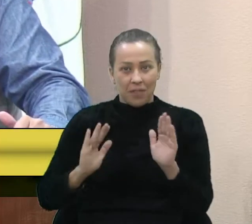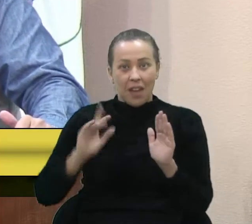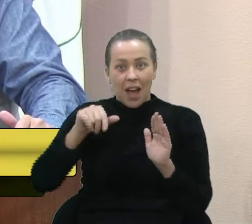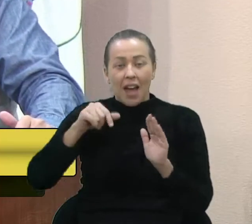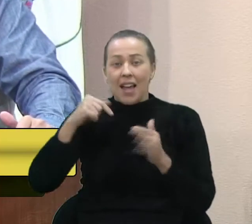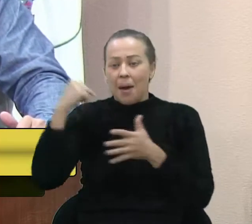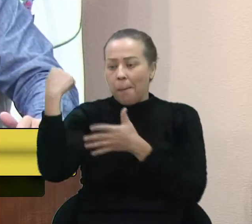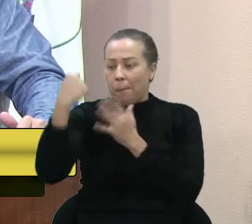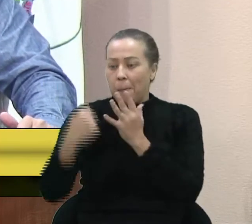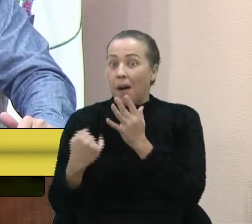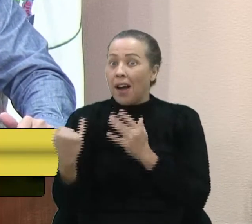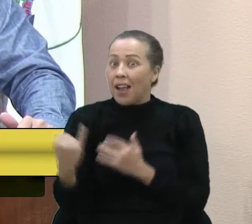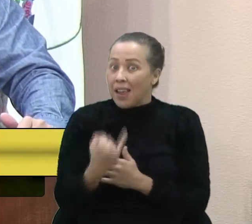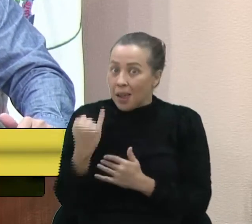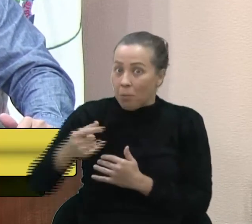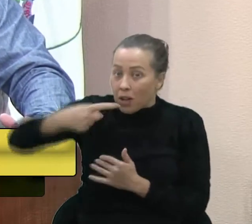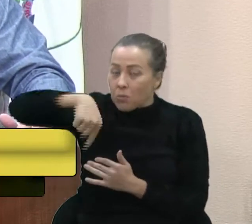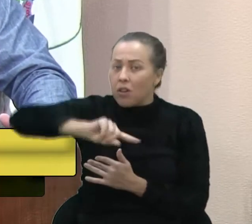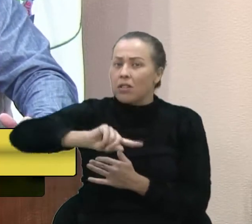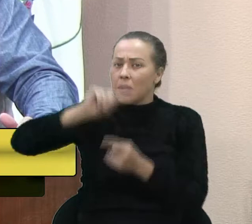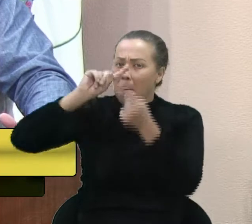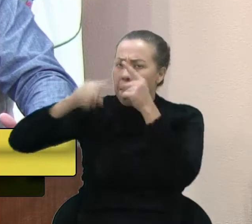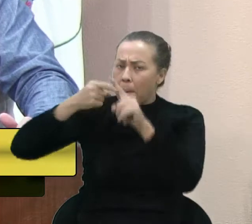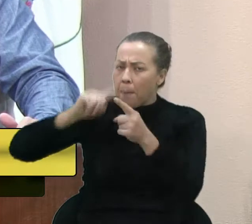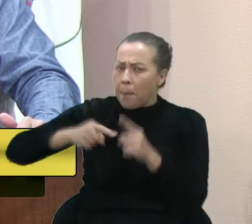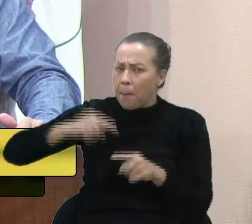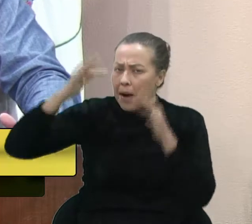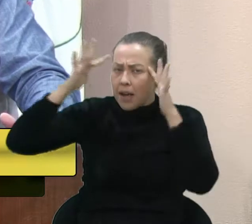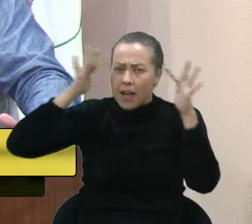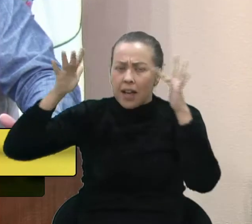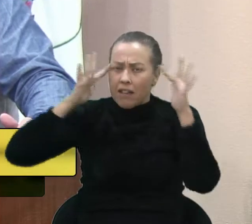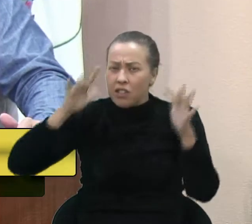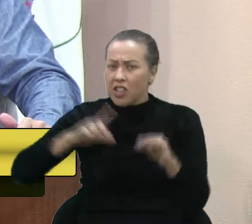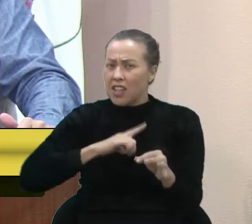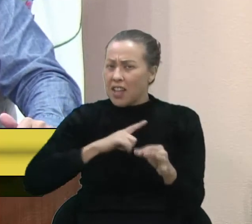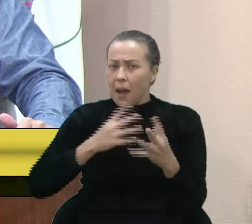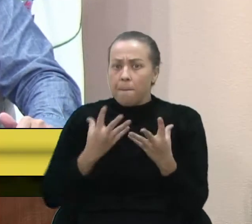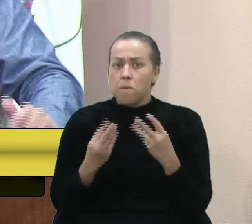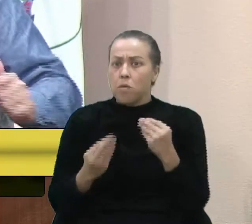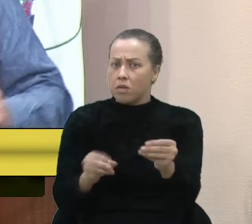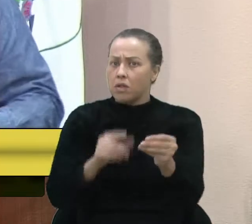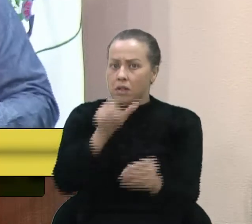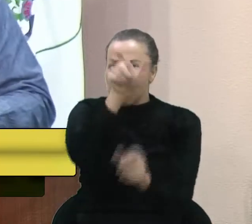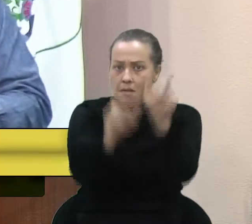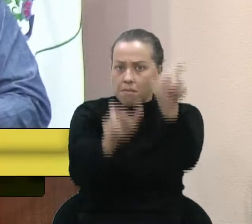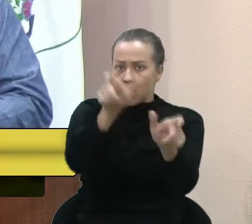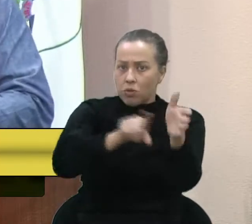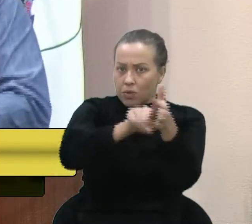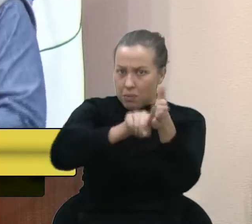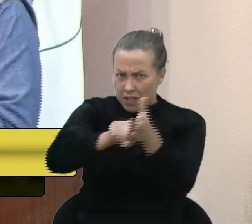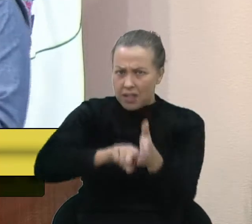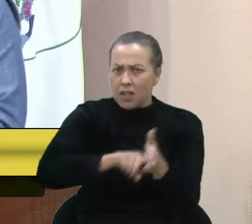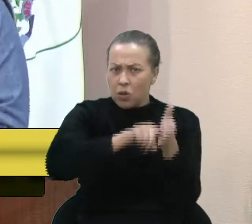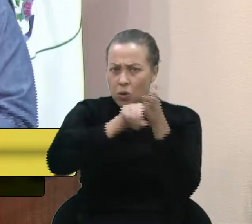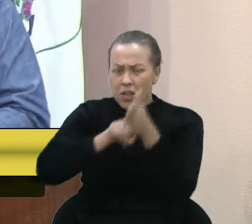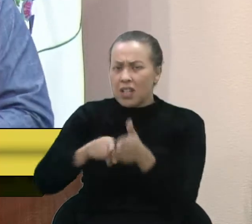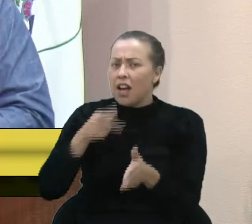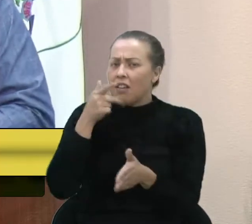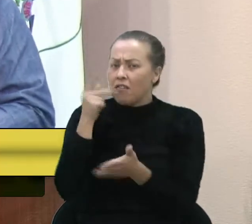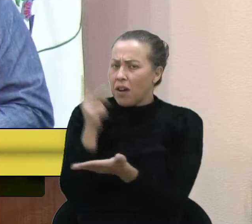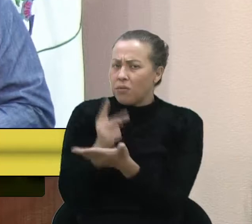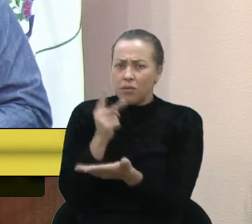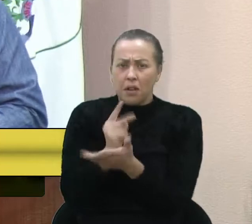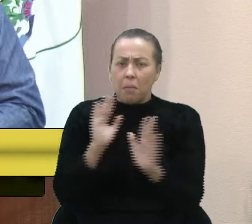elemento importante para a gente refletir. E nós temos vários pesquisadores e estudiosos que têm falado isso. Ou